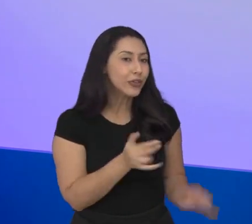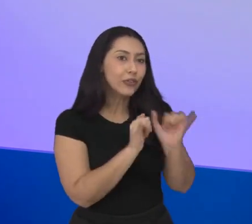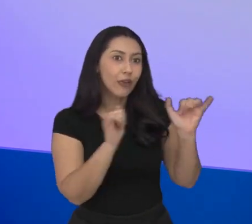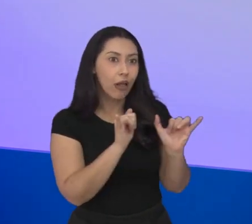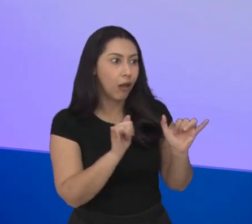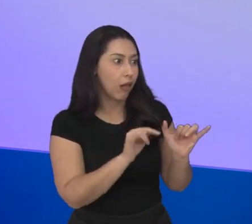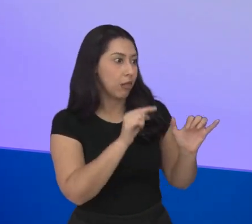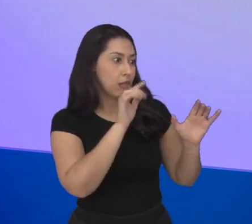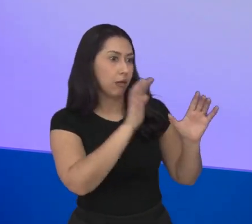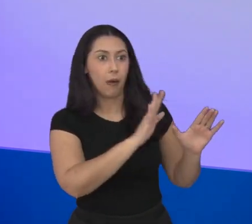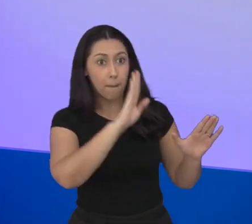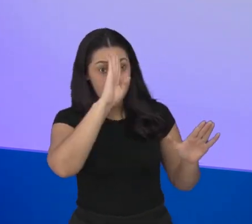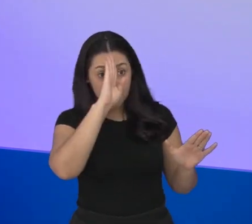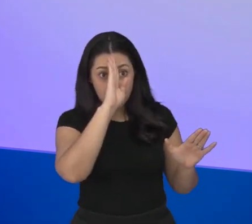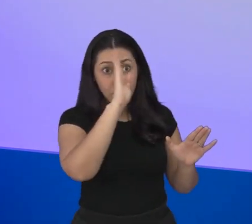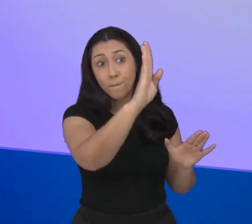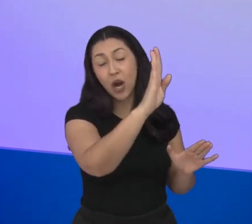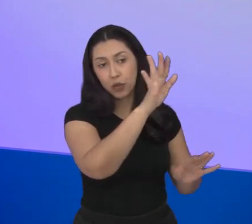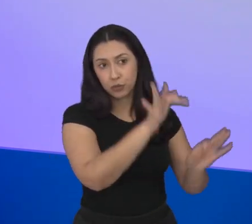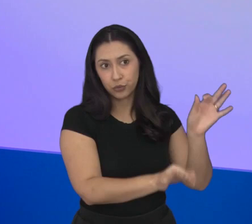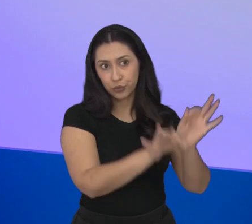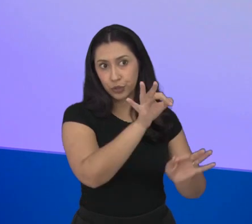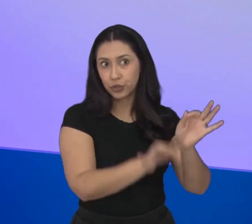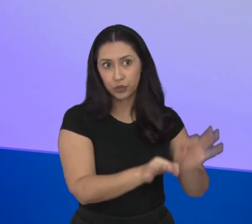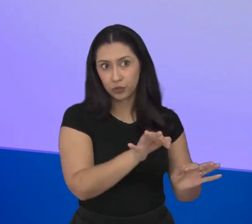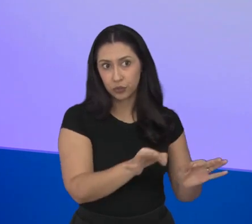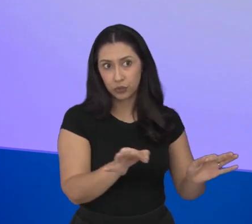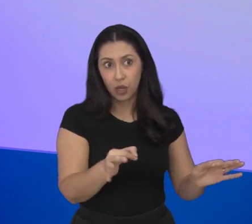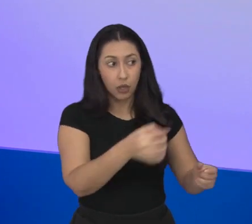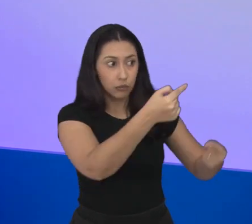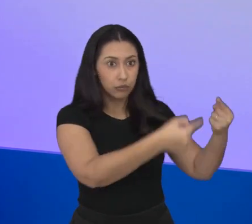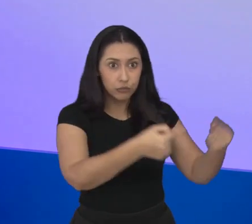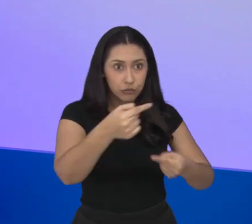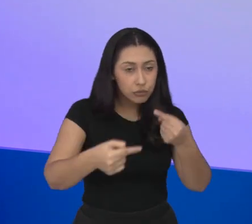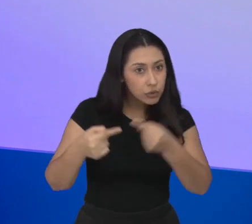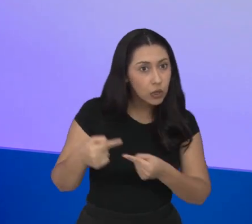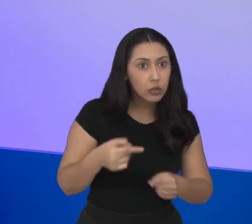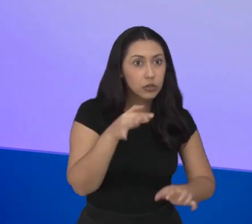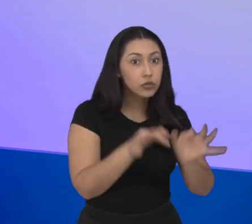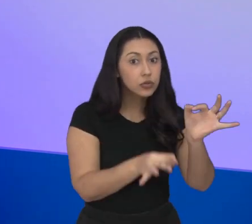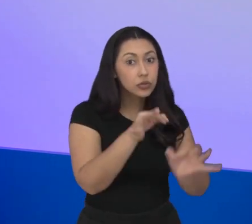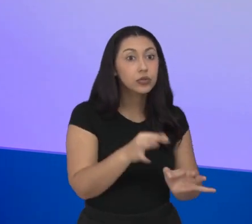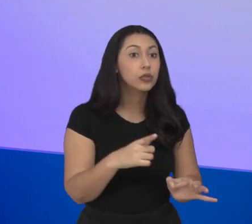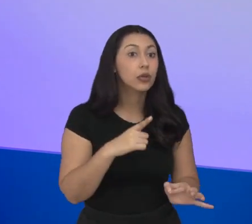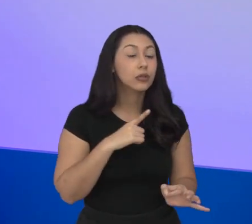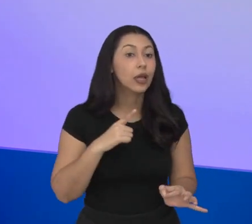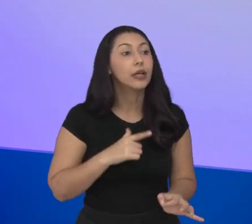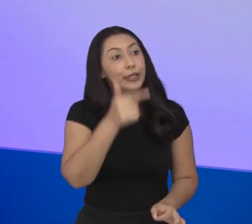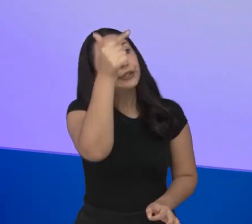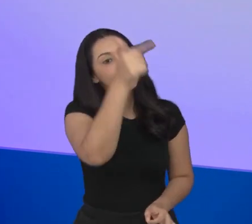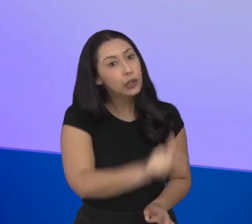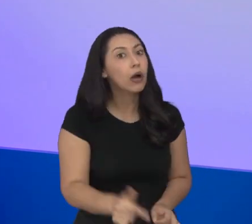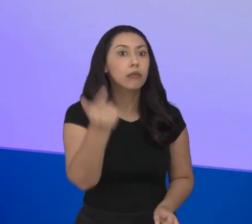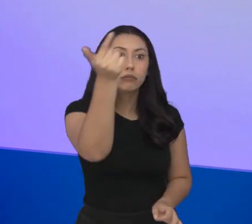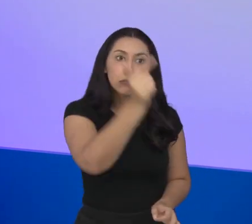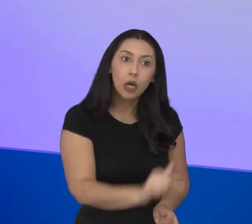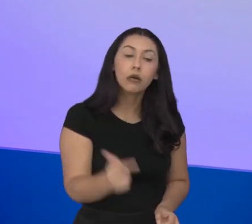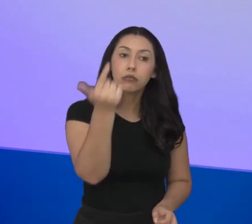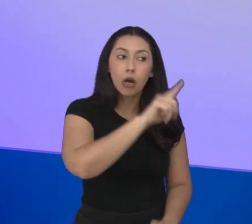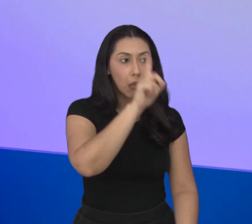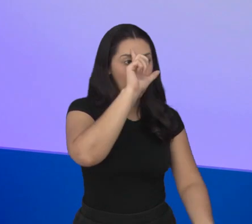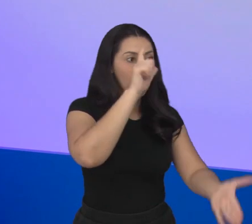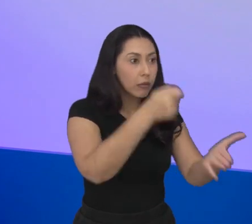cúpula, né, do judiciário. Então, todas as decisões que o STF eles pautam, e aí dentro do meio jurídico nós temos o que chamamos de repetitivos. São